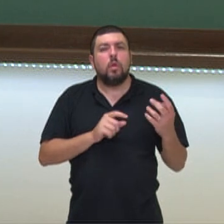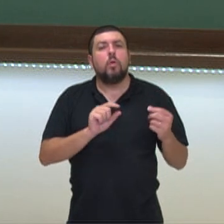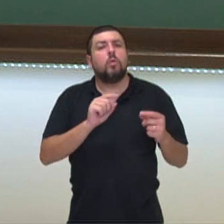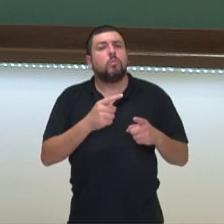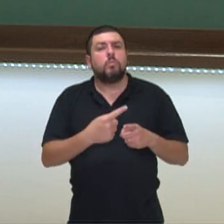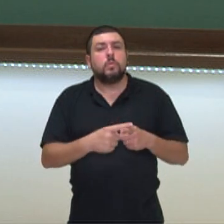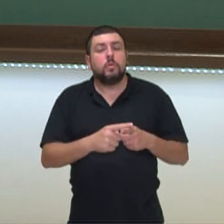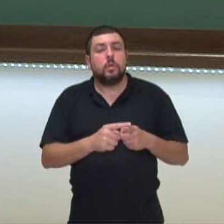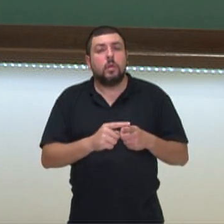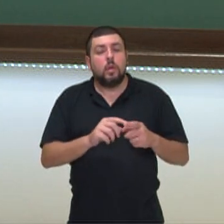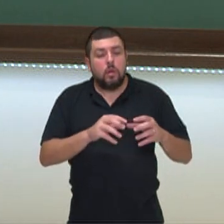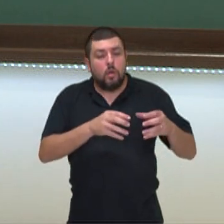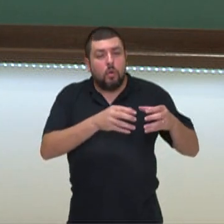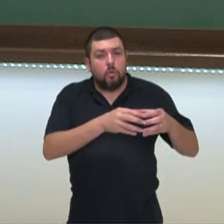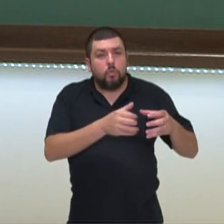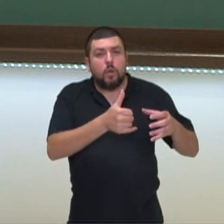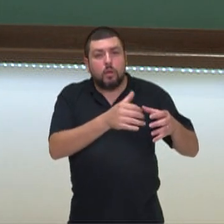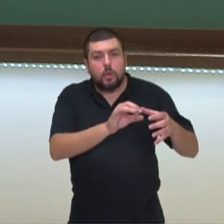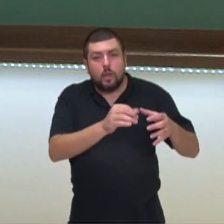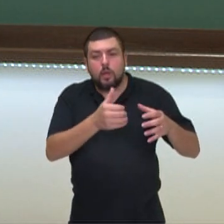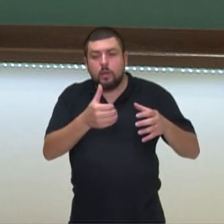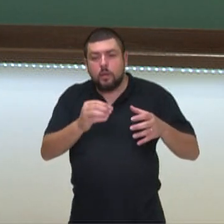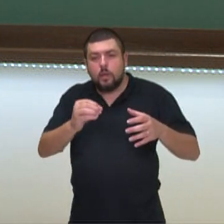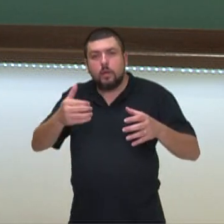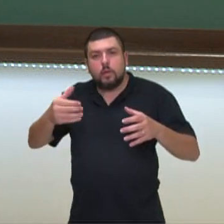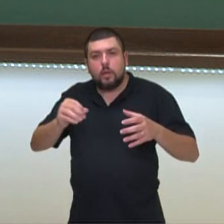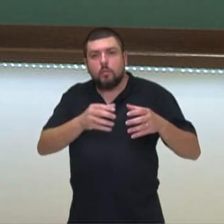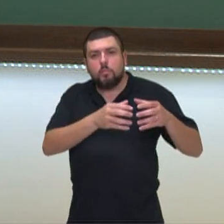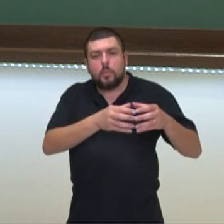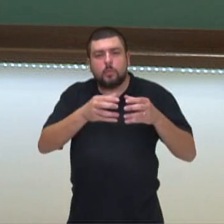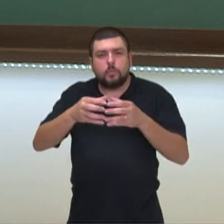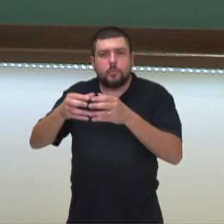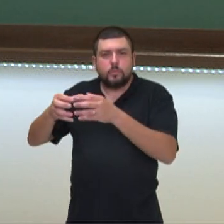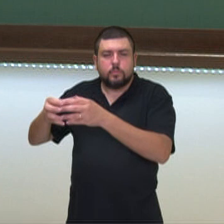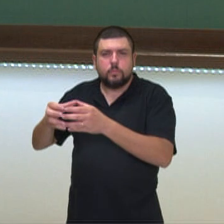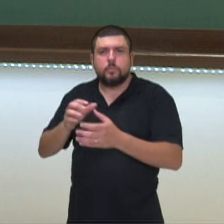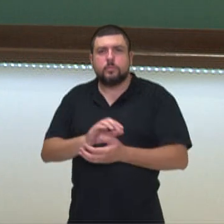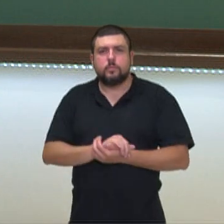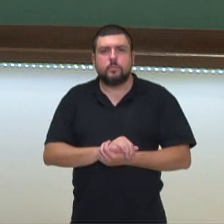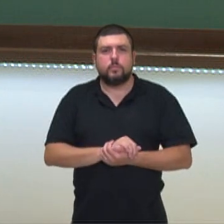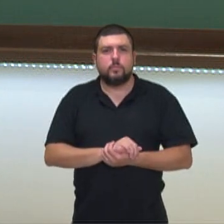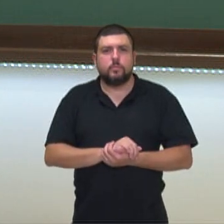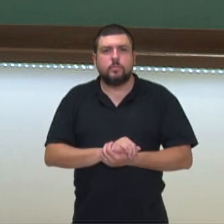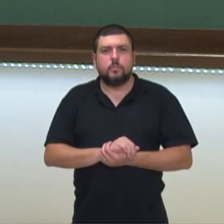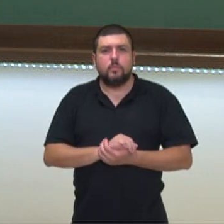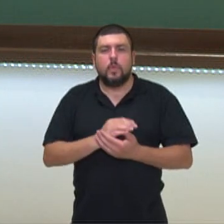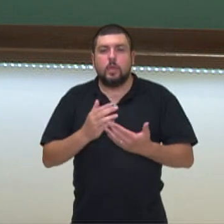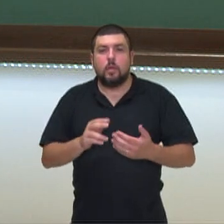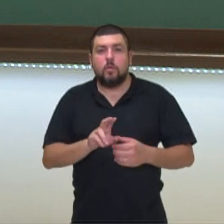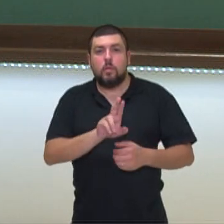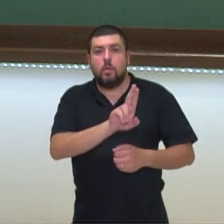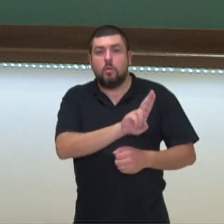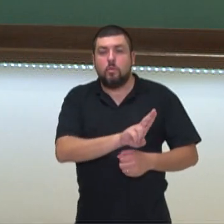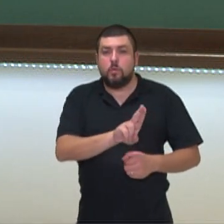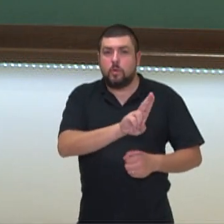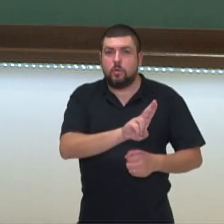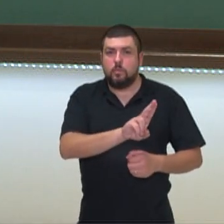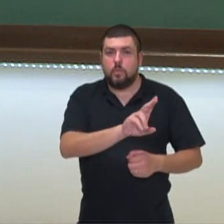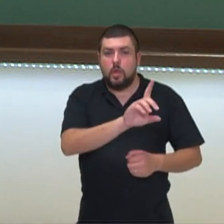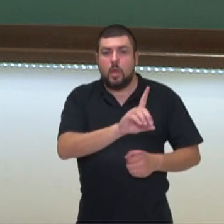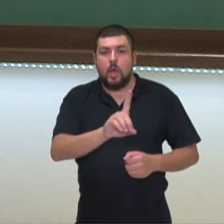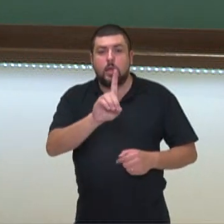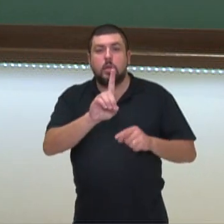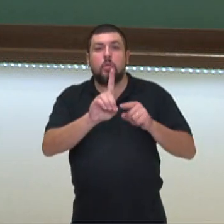10. Né? Então você vai contando de 10 em 10, você organiza os números de 10 em 10. Então você tem a unidade, aí a dezena é